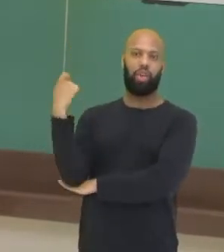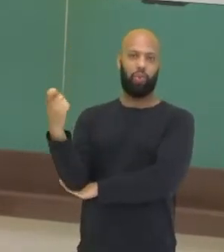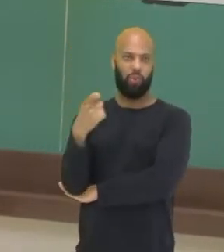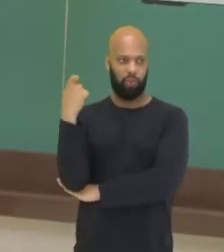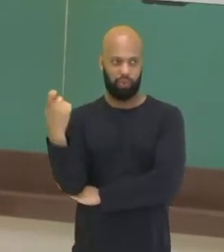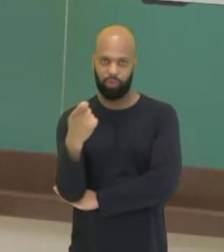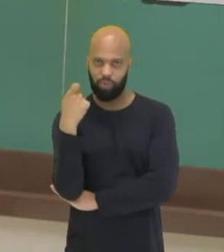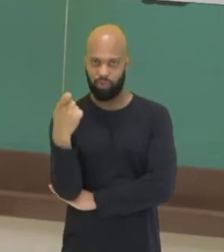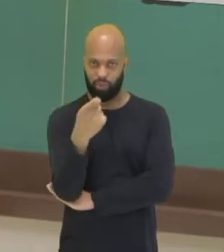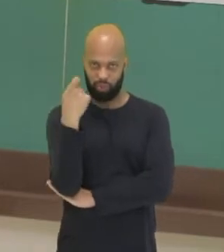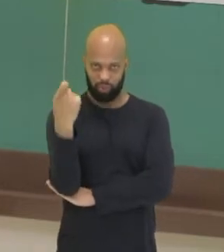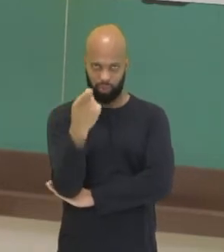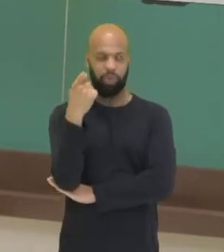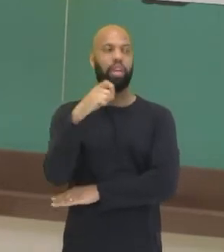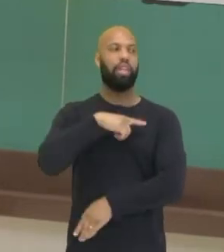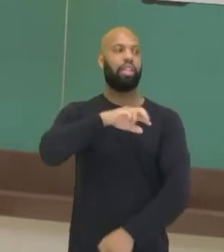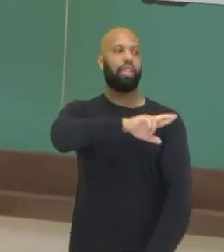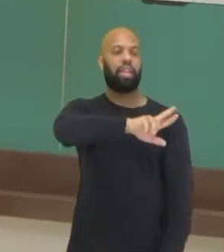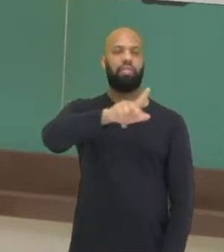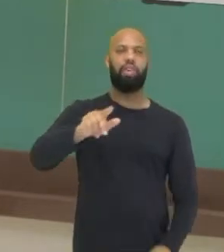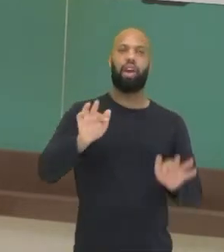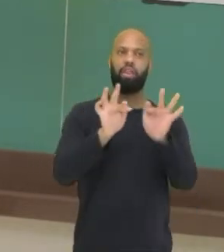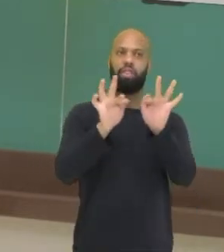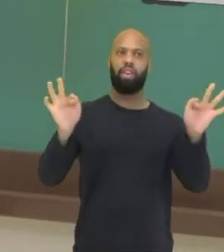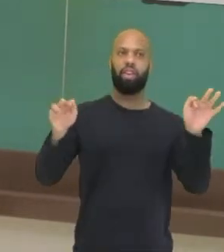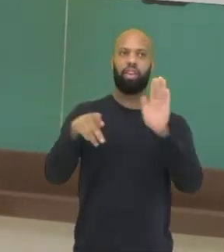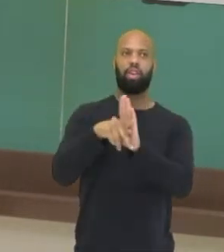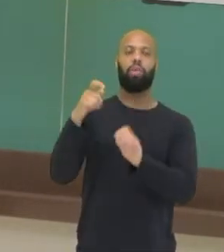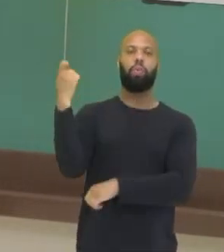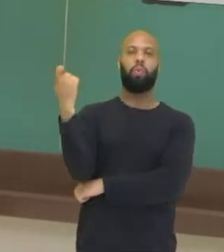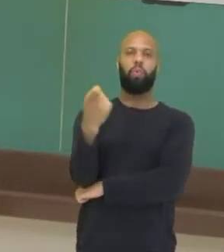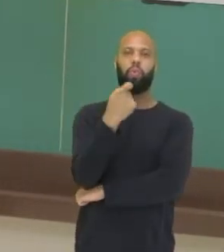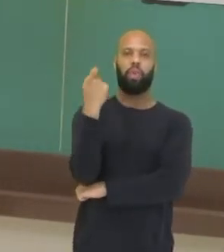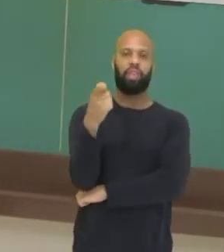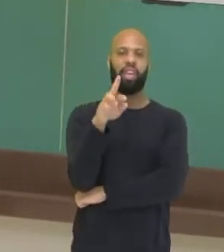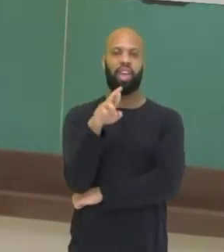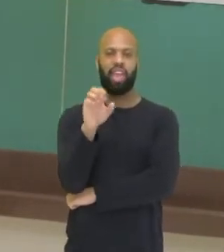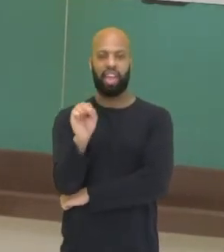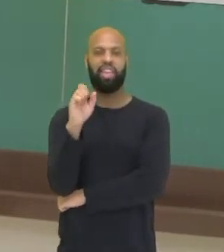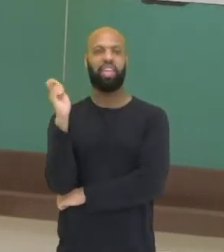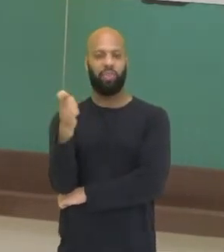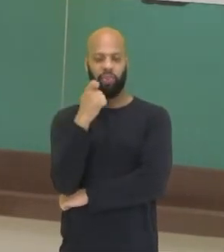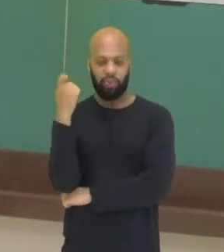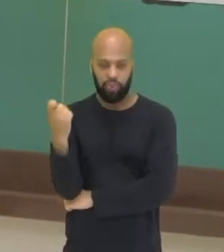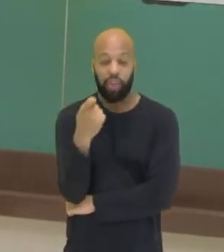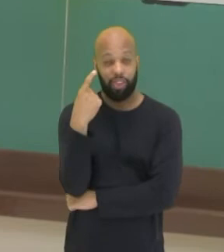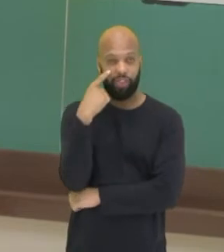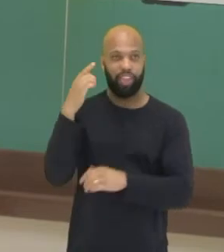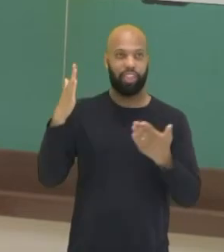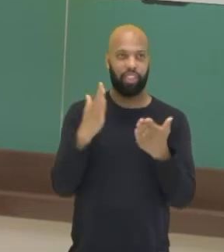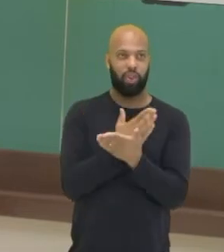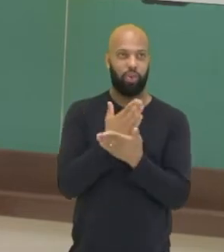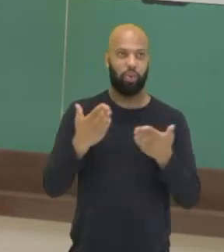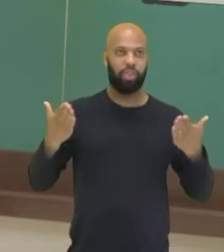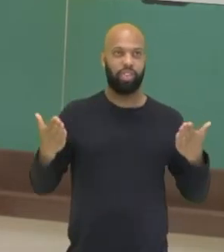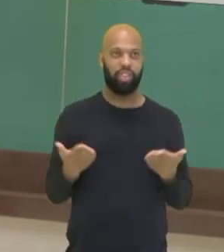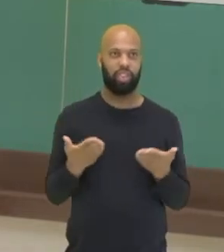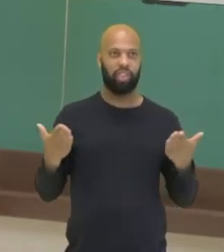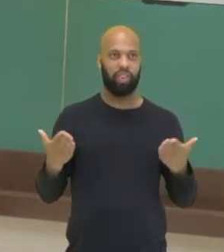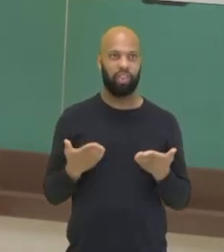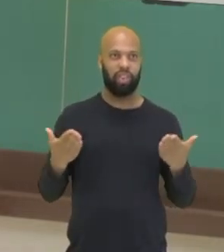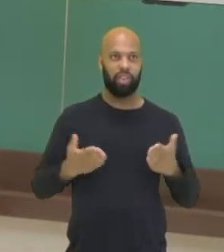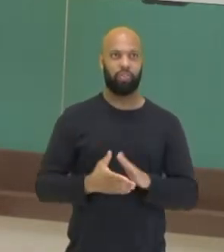Então, nós vamos encontrar muitas expressões do Rio Grande do Sul. Vamos então ver algumas dessas expressões aqui que